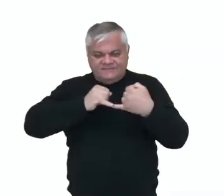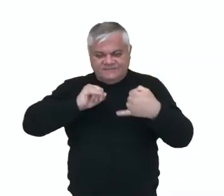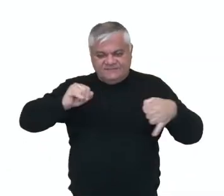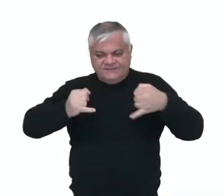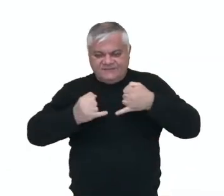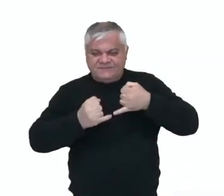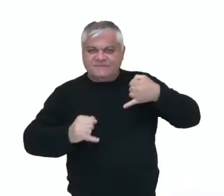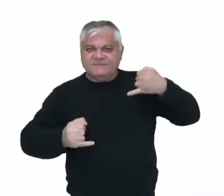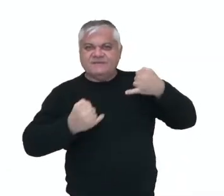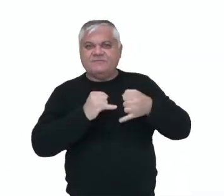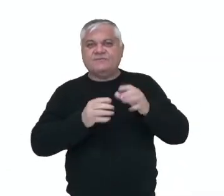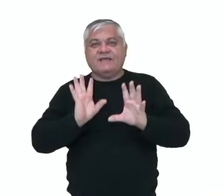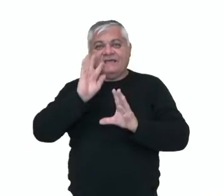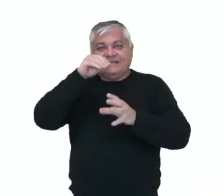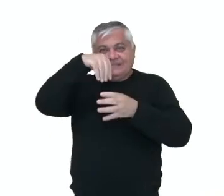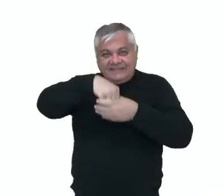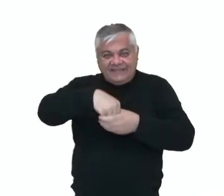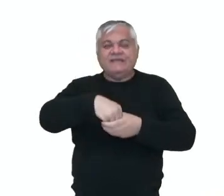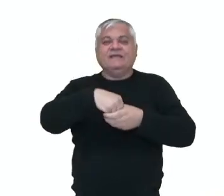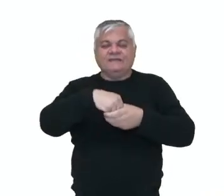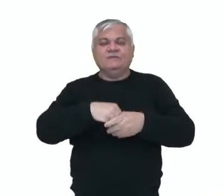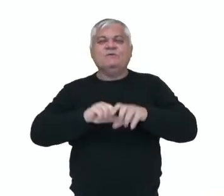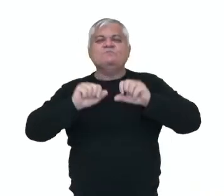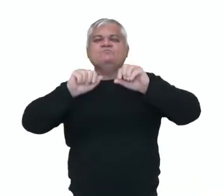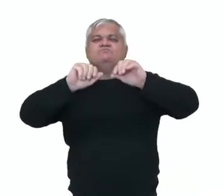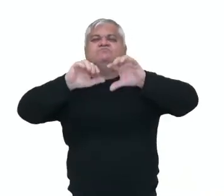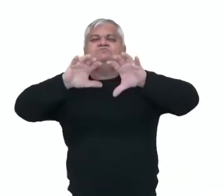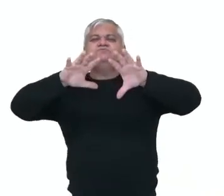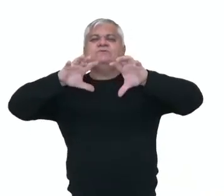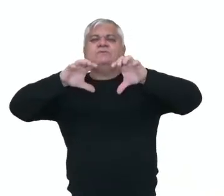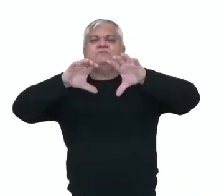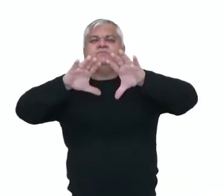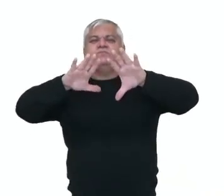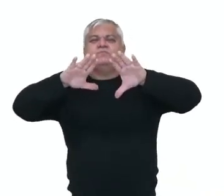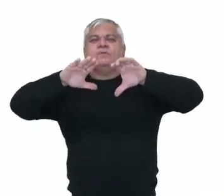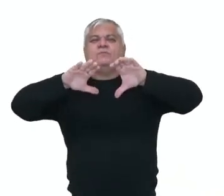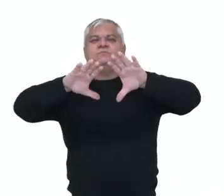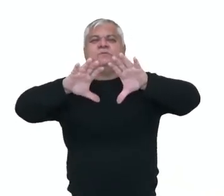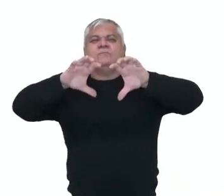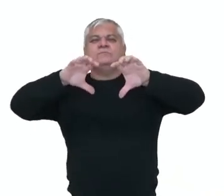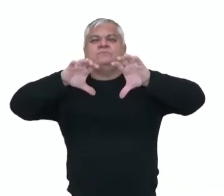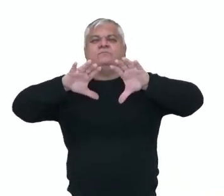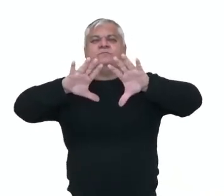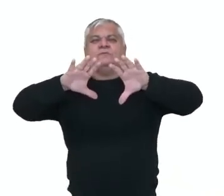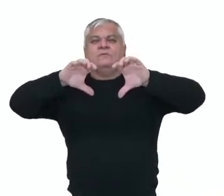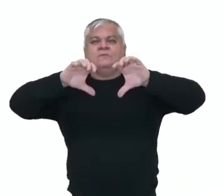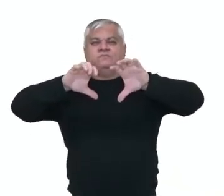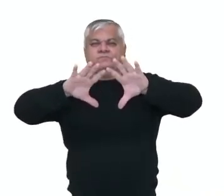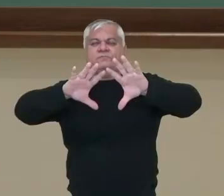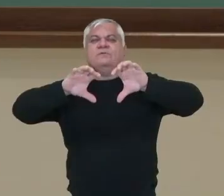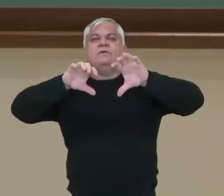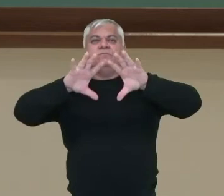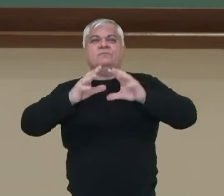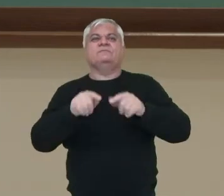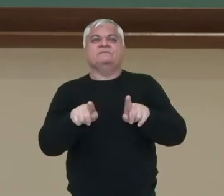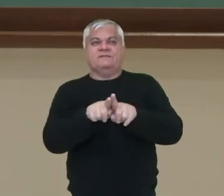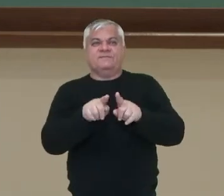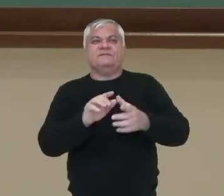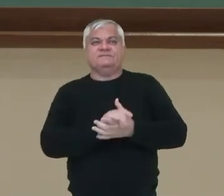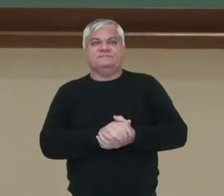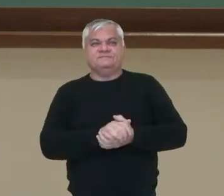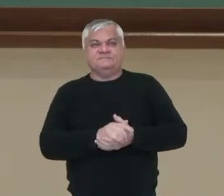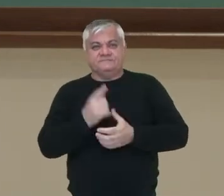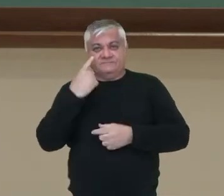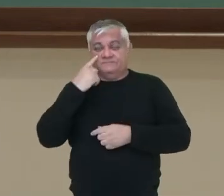que são mais fininhos, né, que vão permitir a entrada das substâncias, né? Então, aqui nós temos